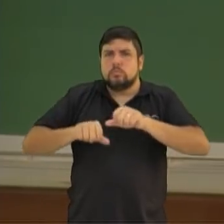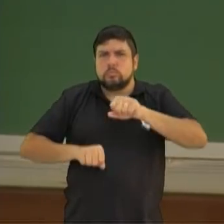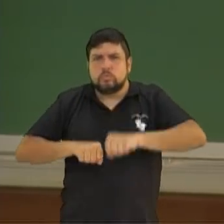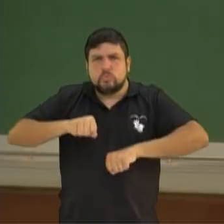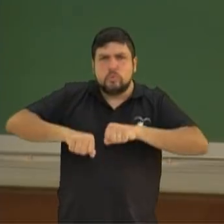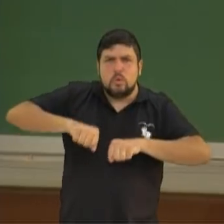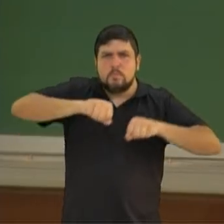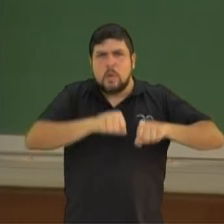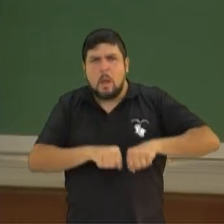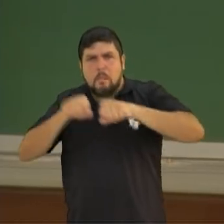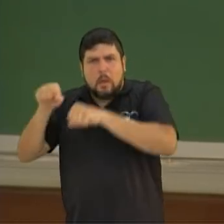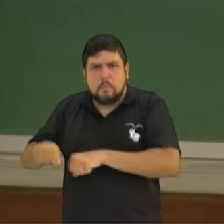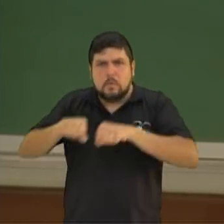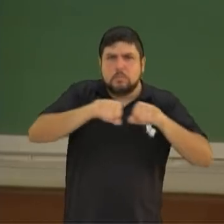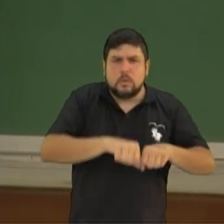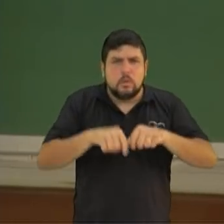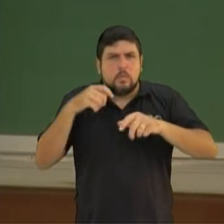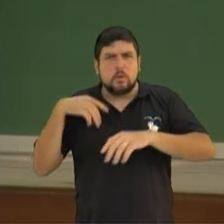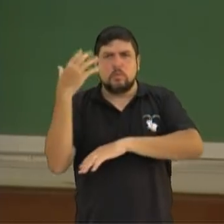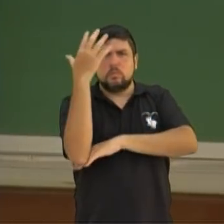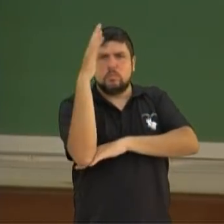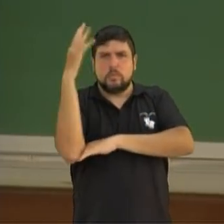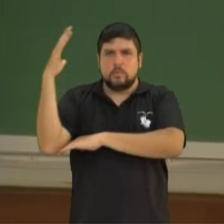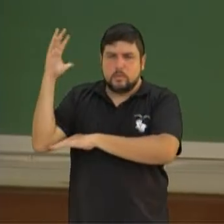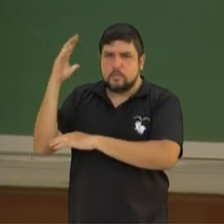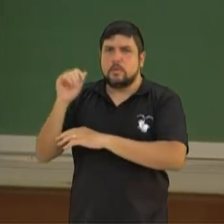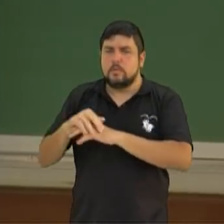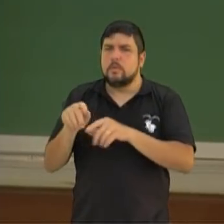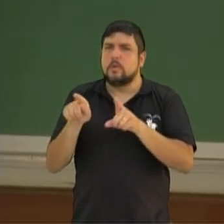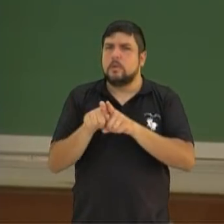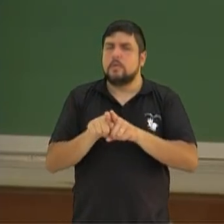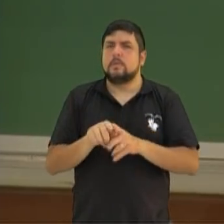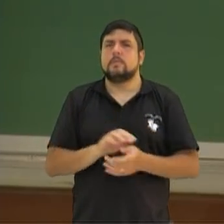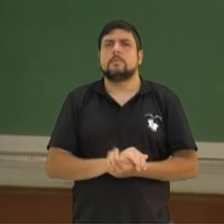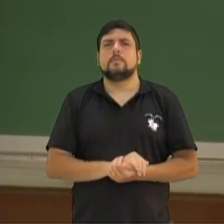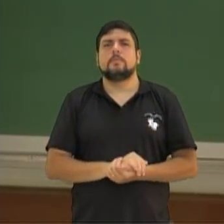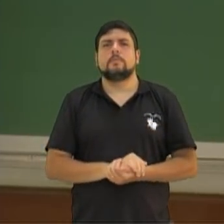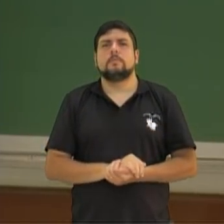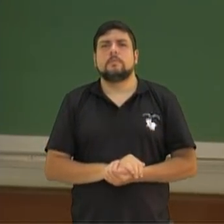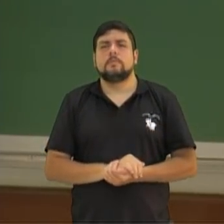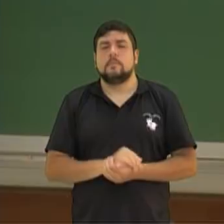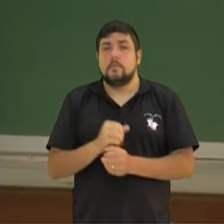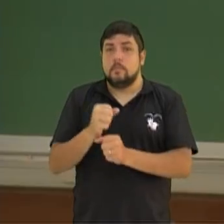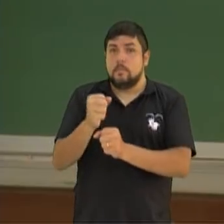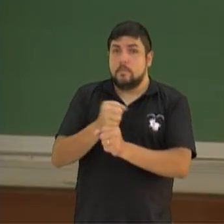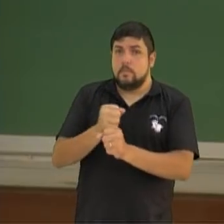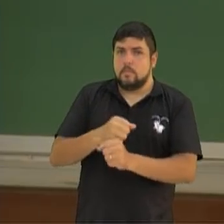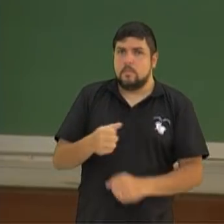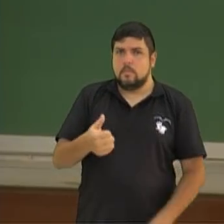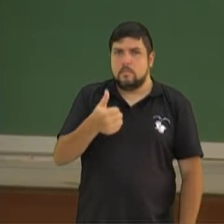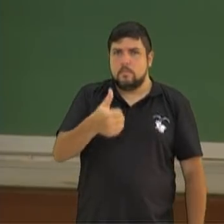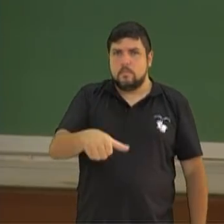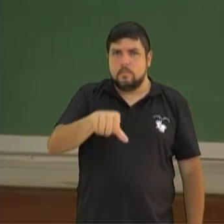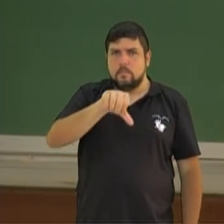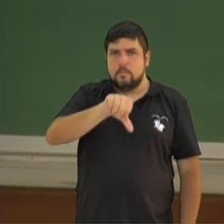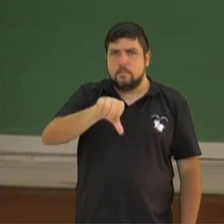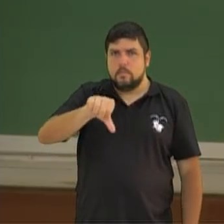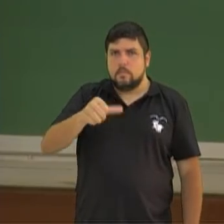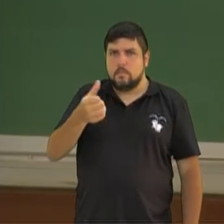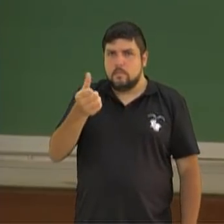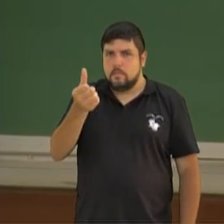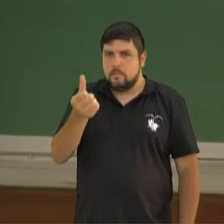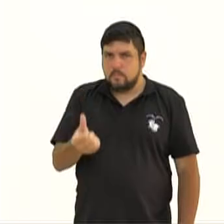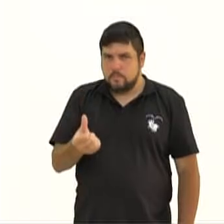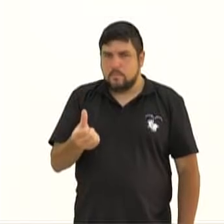é uma modalidade, também é um esporte olímpico, ó. Em 1996, nos Jogos Olímpicos